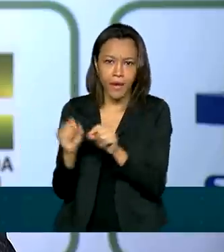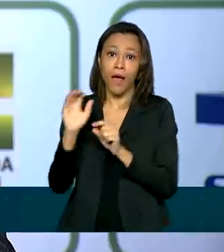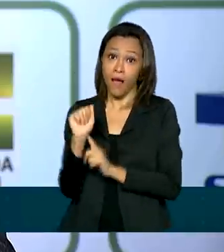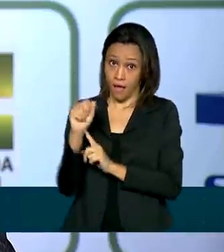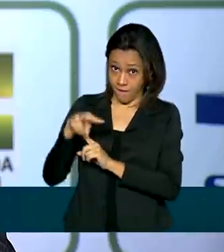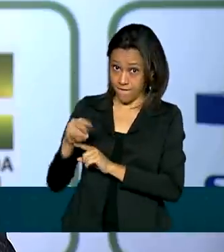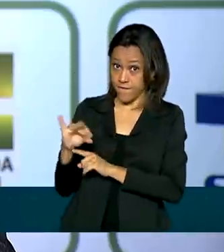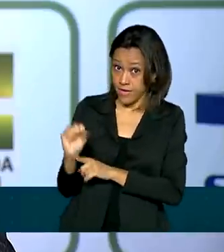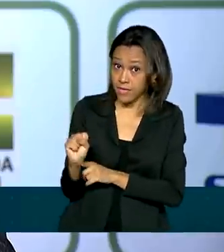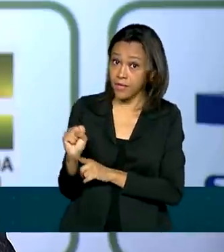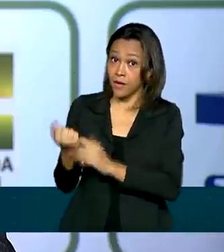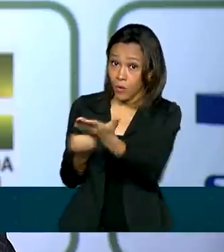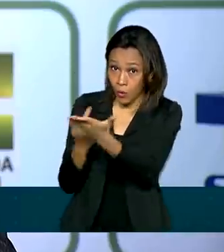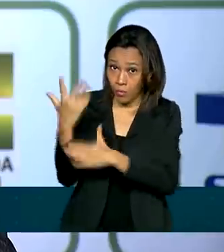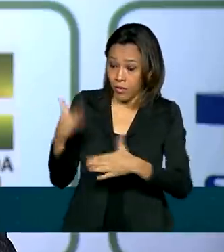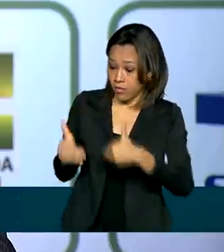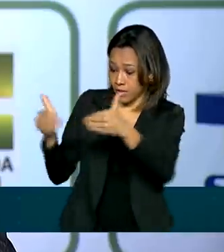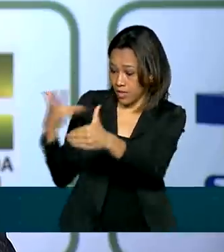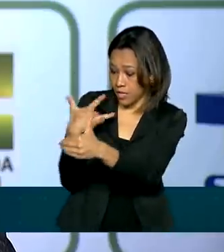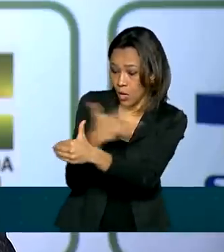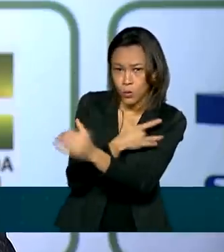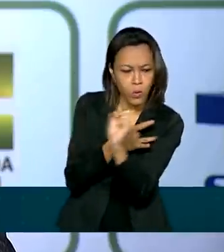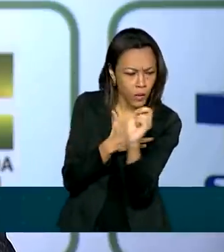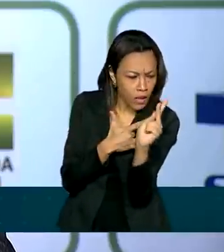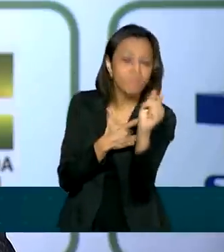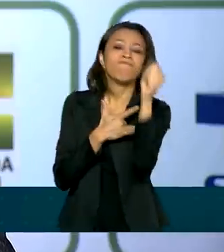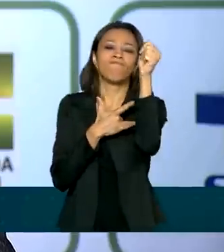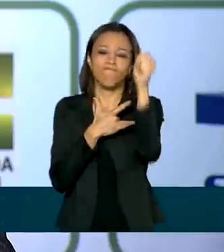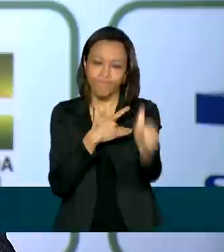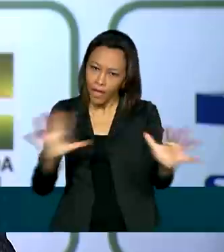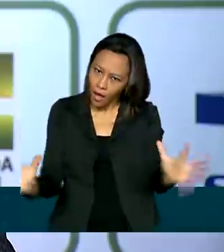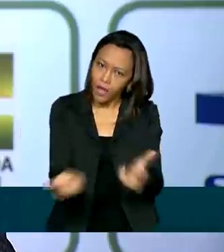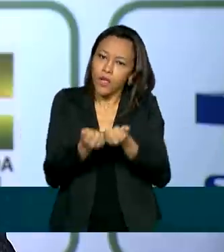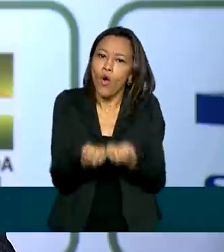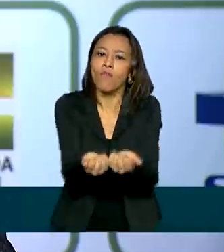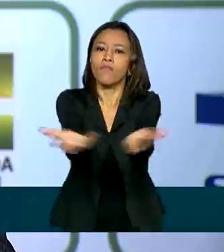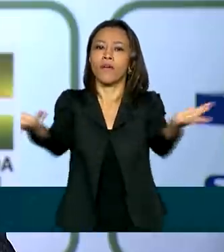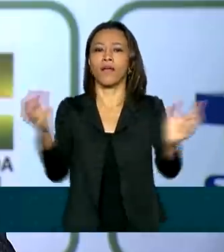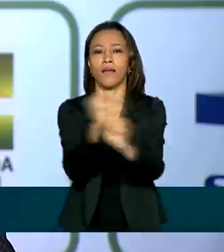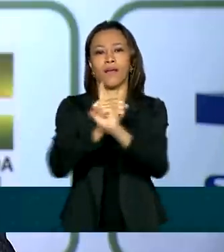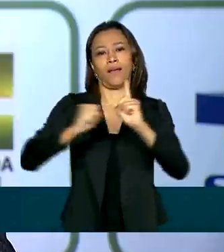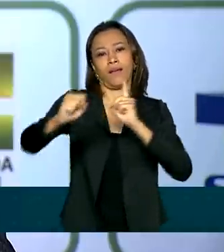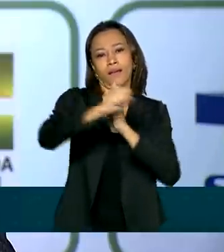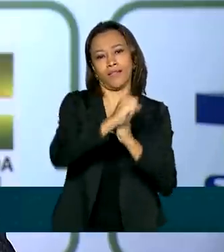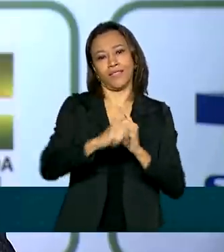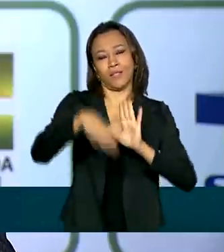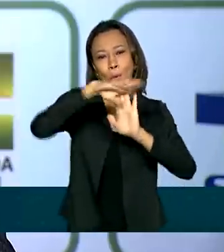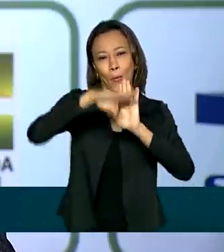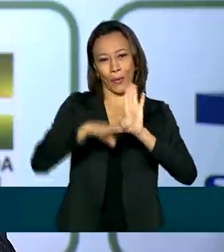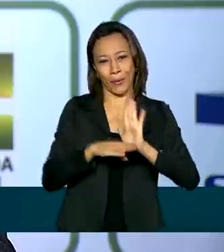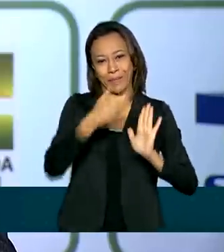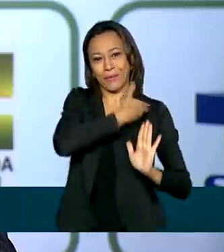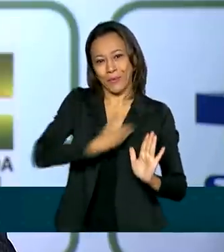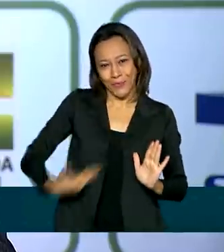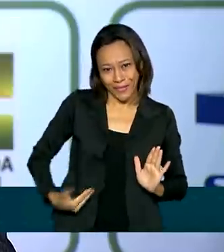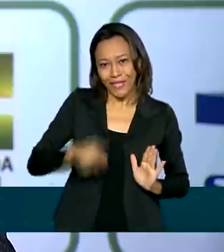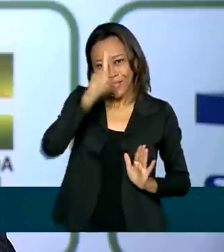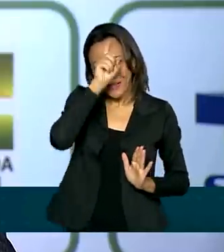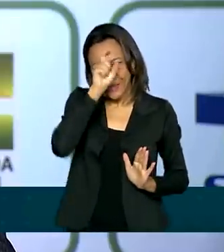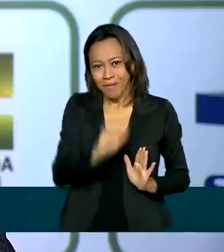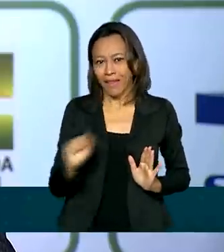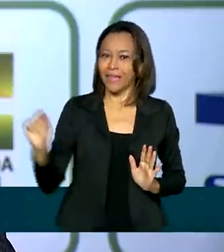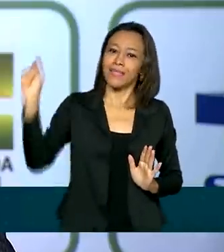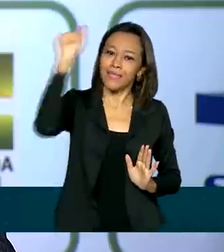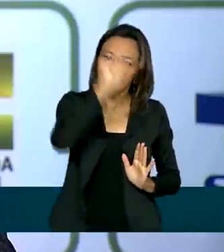adquirida pelo Ministério da Saúde, poderá ser oferecida aos brasileiros por meio do Programa Nacional de Imunizações. E no que